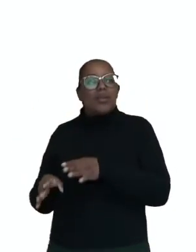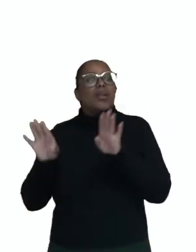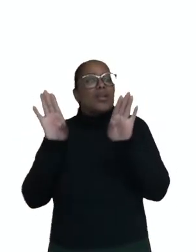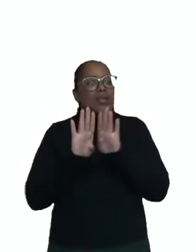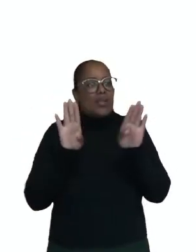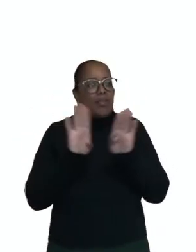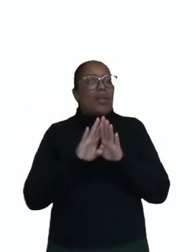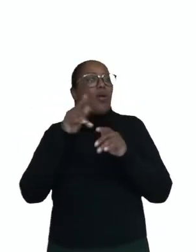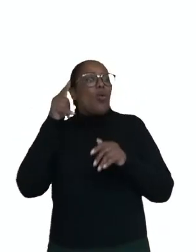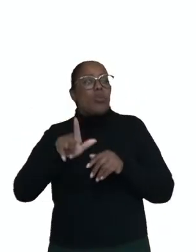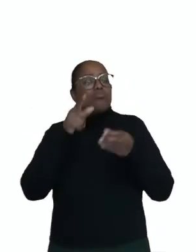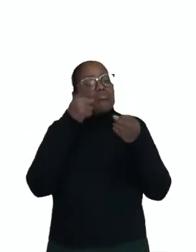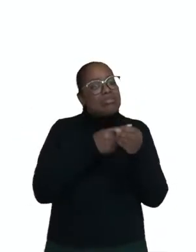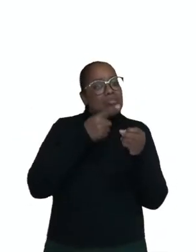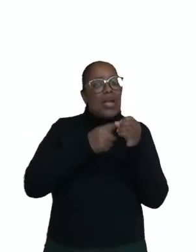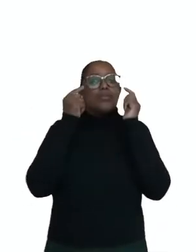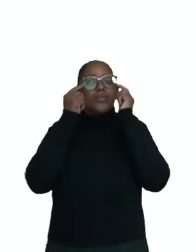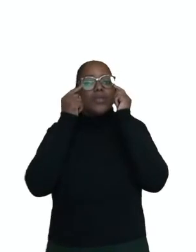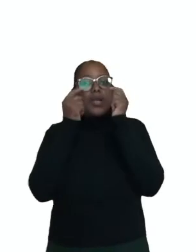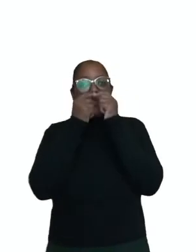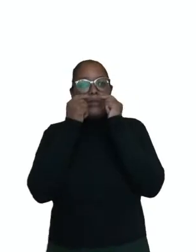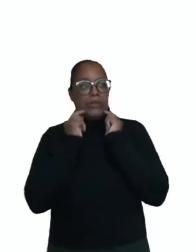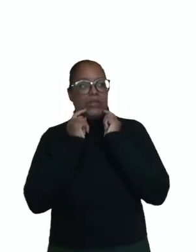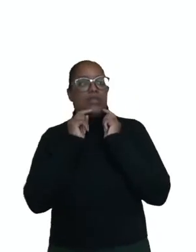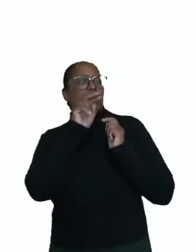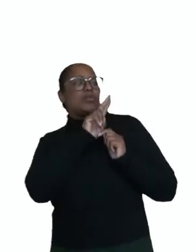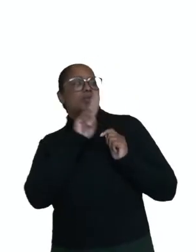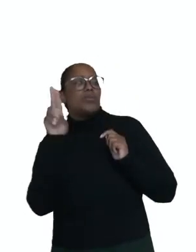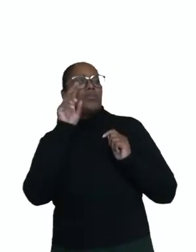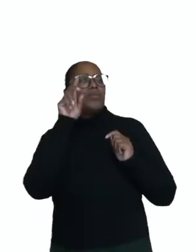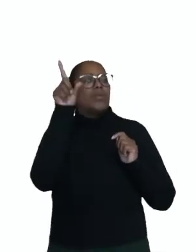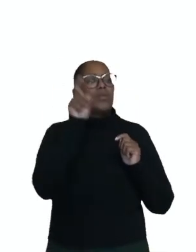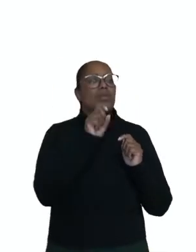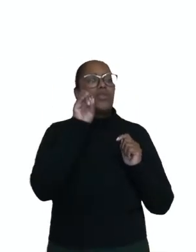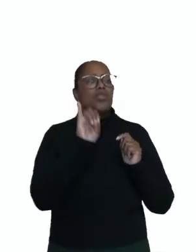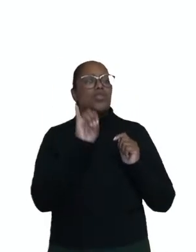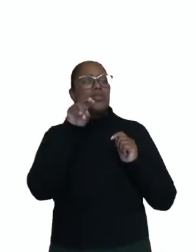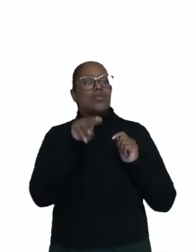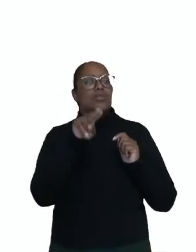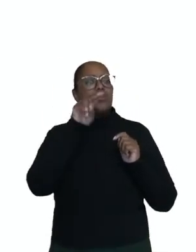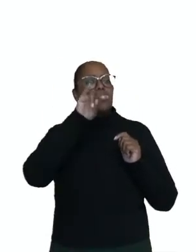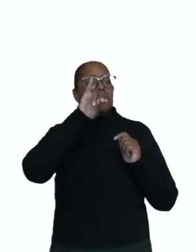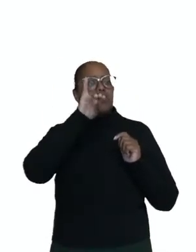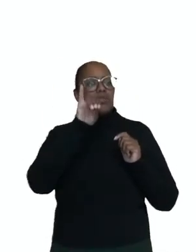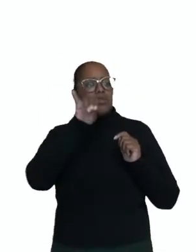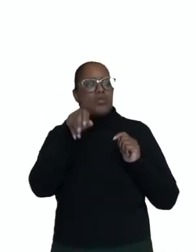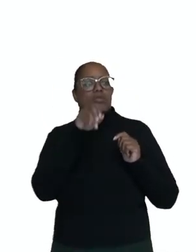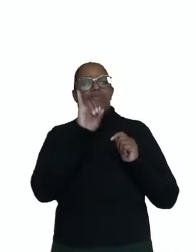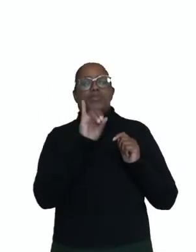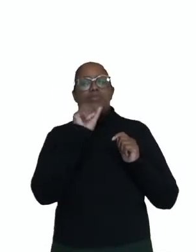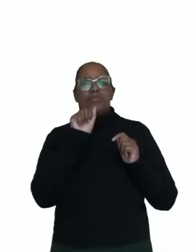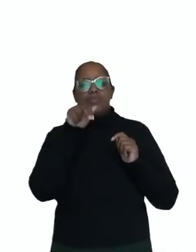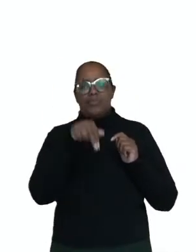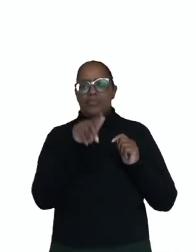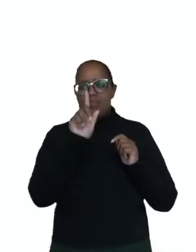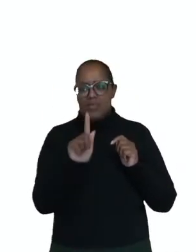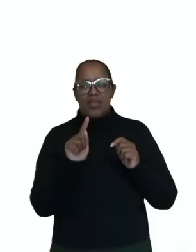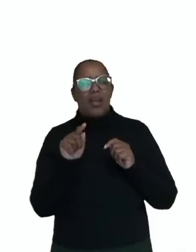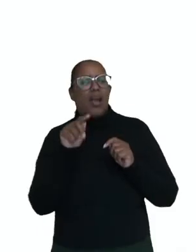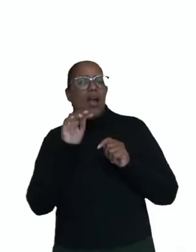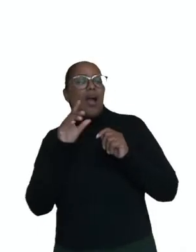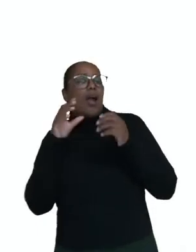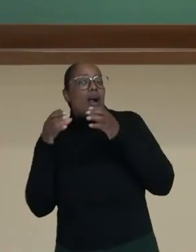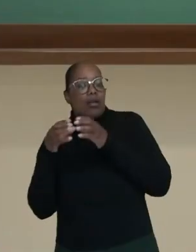Xinjiang, na China, dois movimentos separatistas que também lutam principalmente pela questão religiosa. Tibete pela